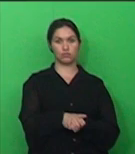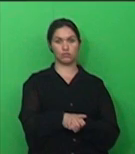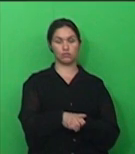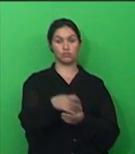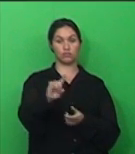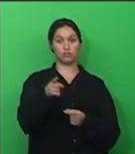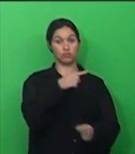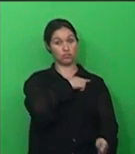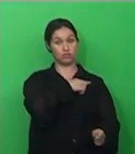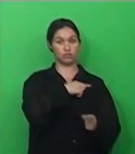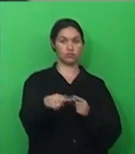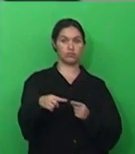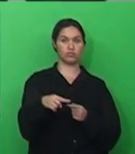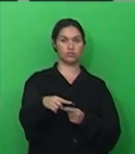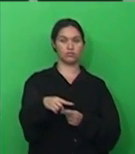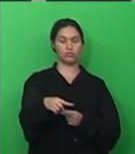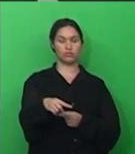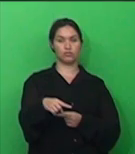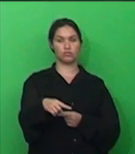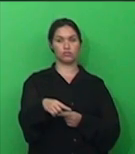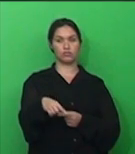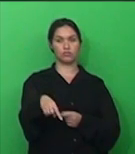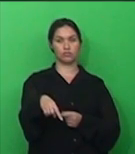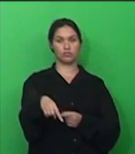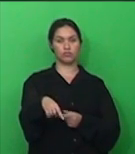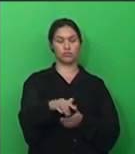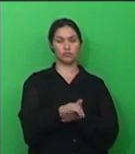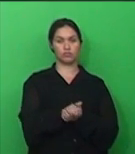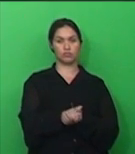Contra o veto, presidente. Vereadora Alisson Pires.